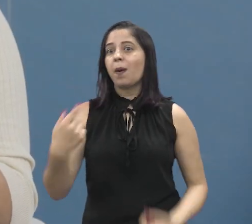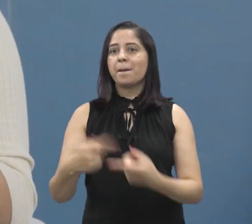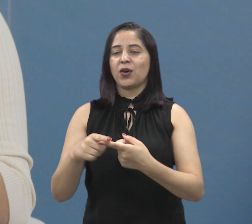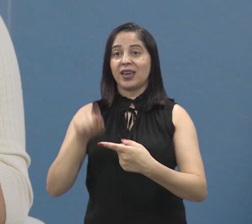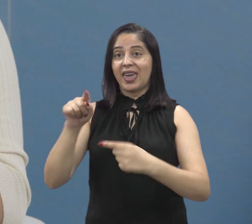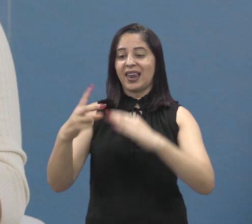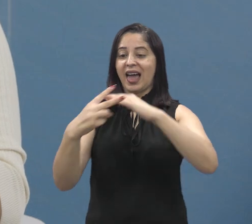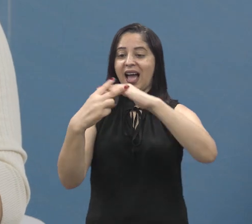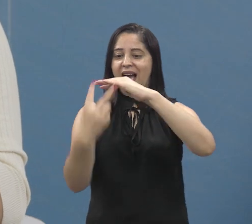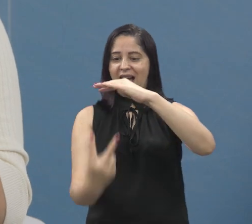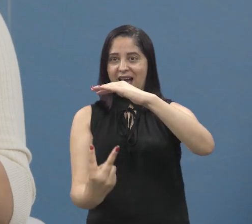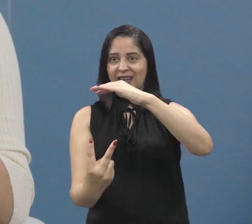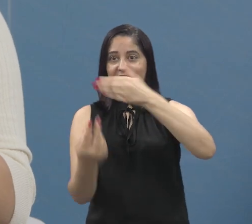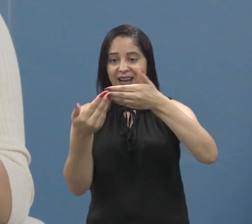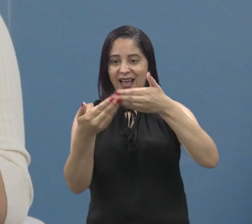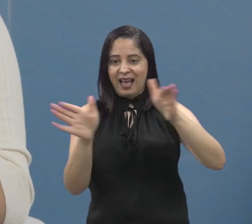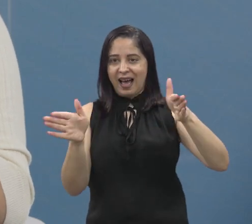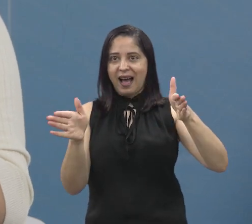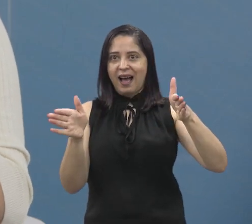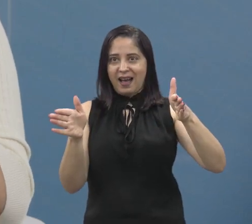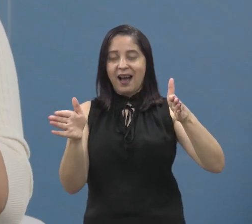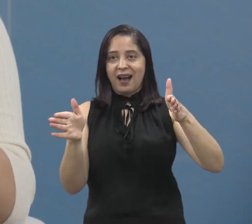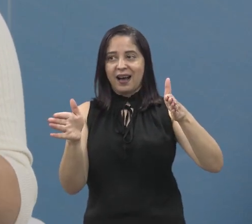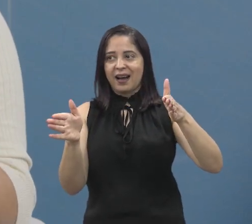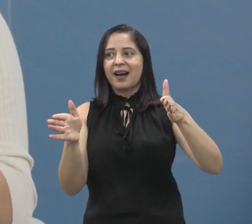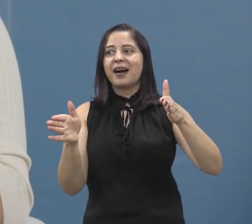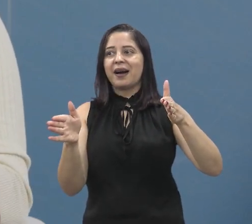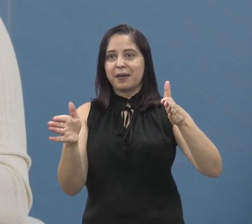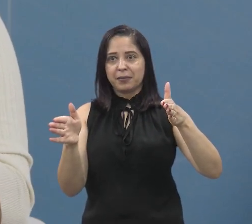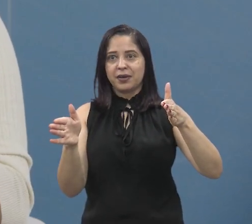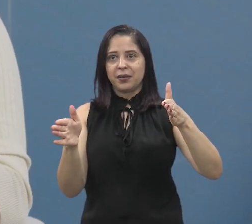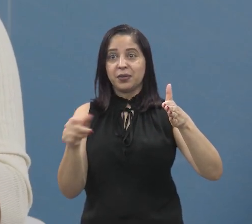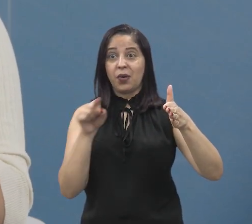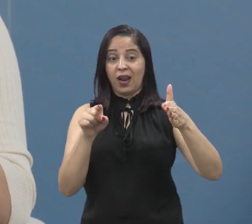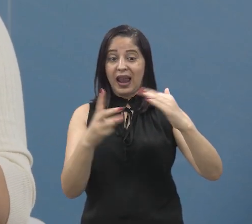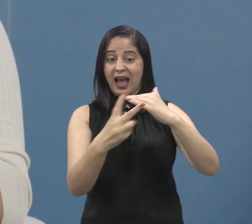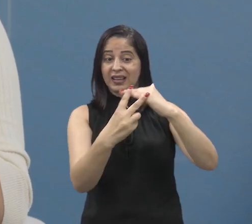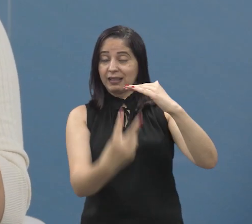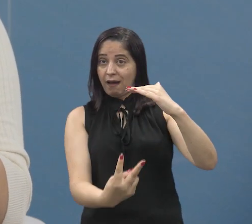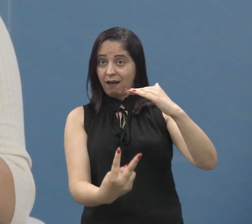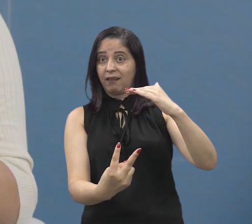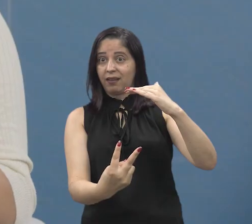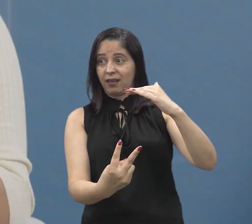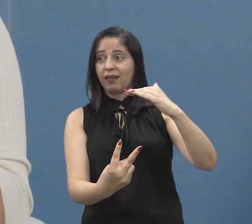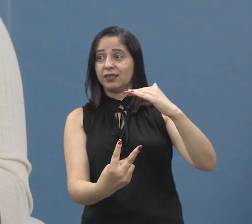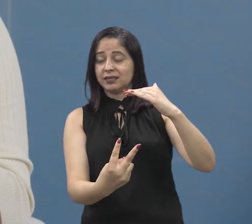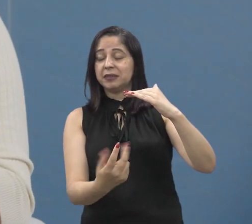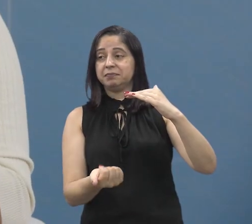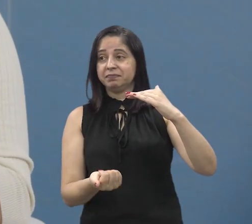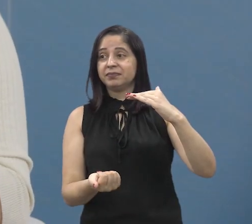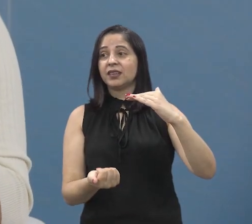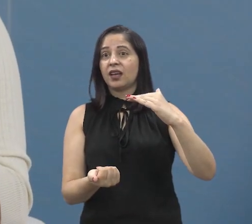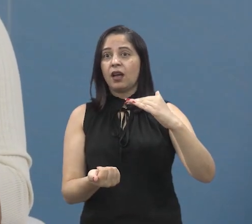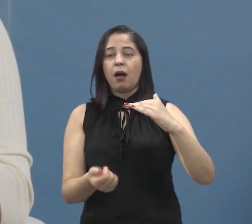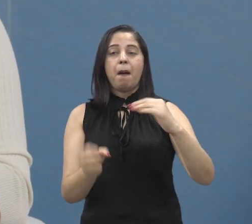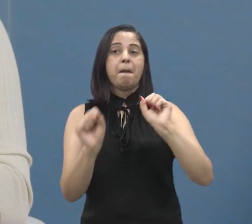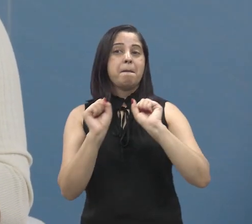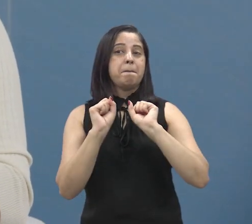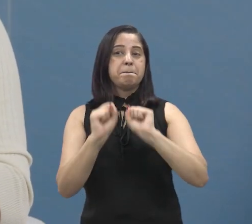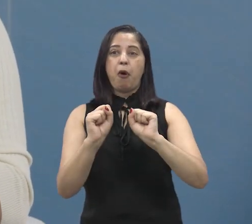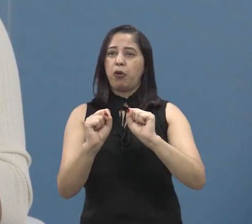inauguração da nossa arena, né, multifuncional. Hoje nós temos uma arena aí